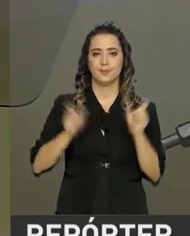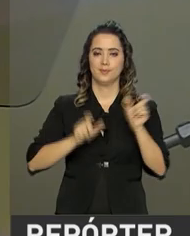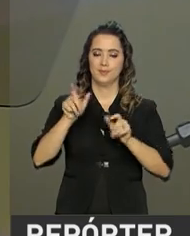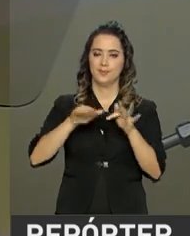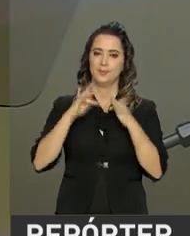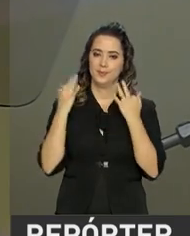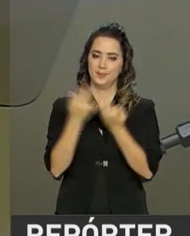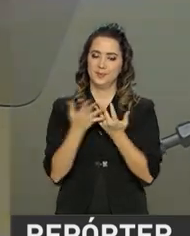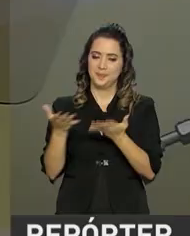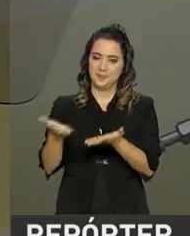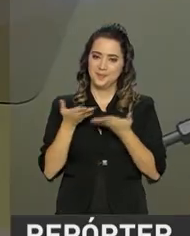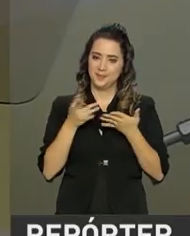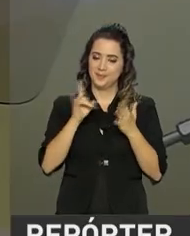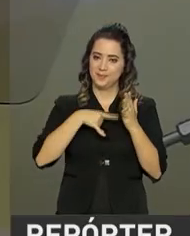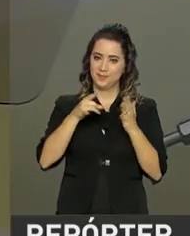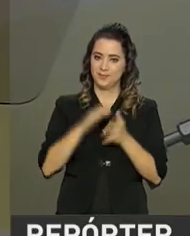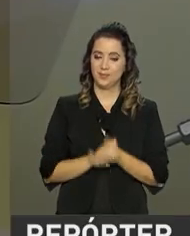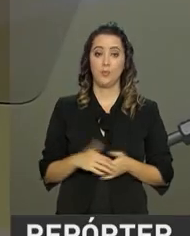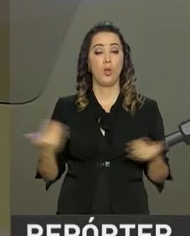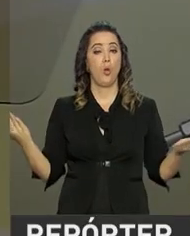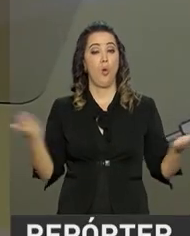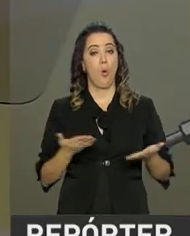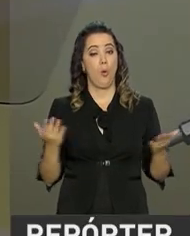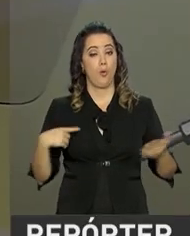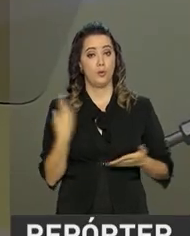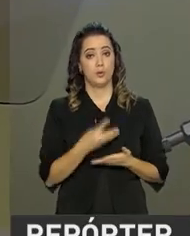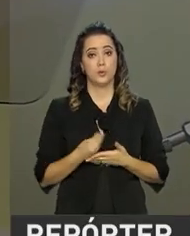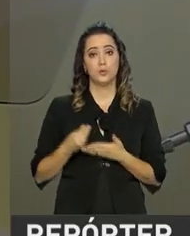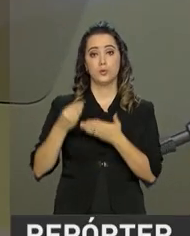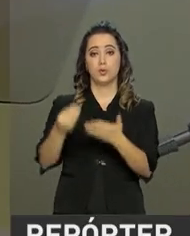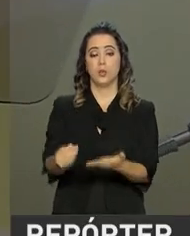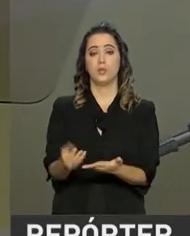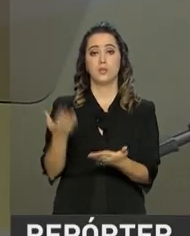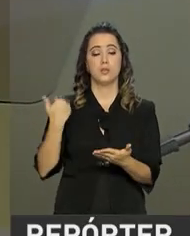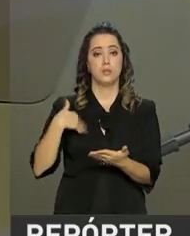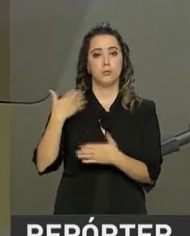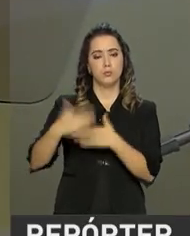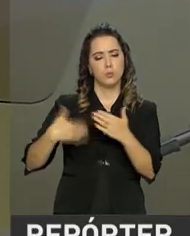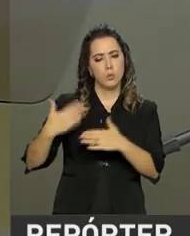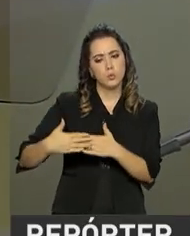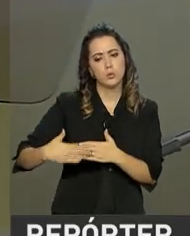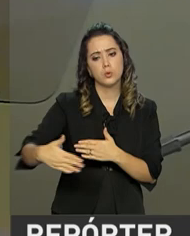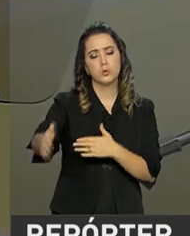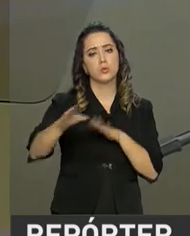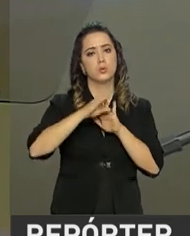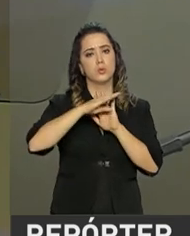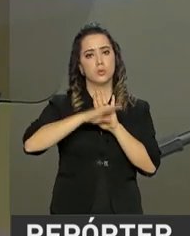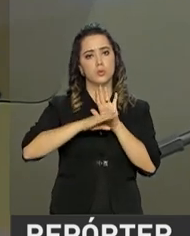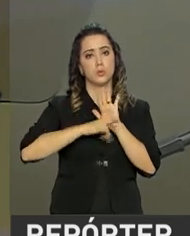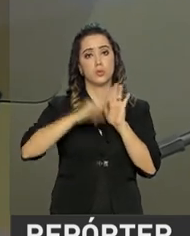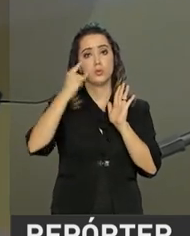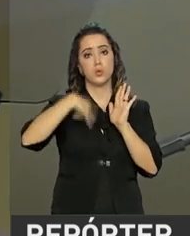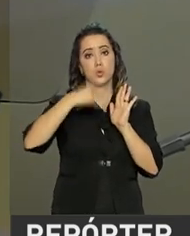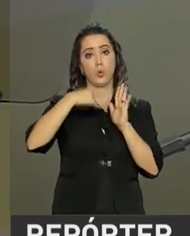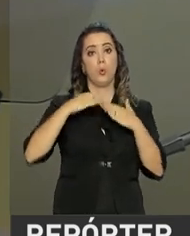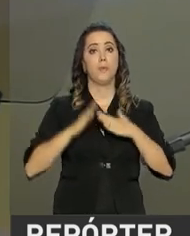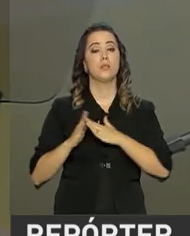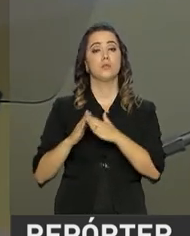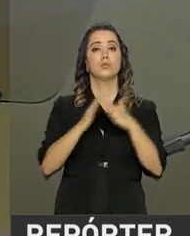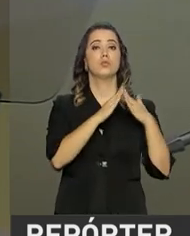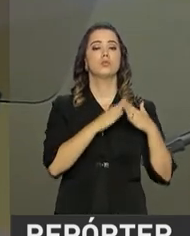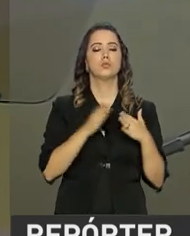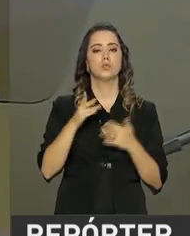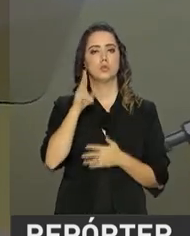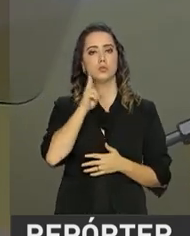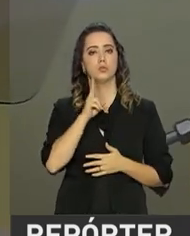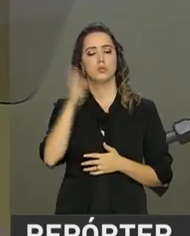famílias receberam o seu título. Hoje nós damos continuidade ao mais abrangente programa de regularização de moradias que o Brasil